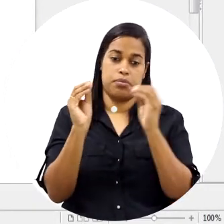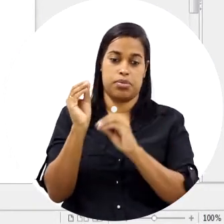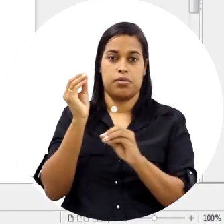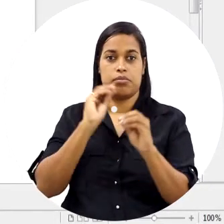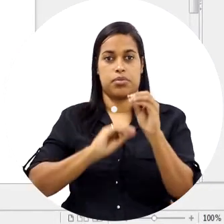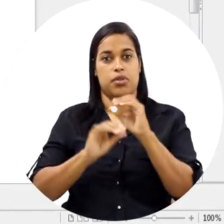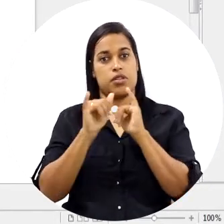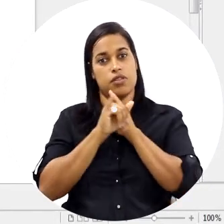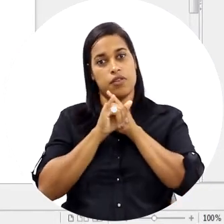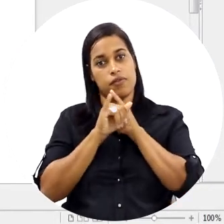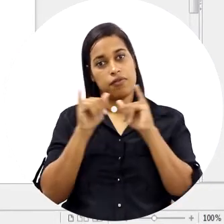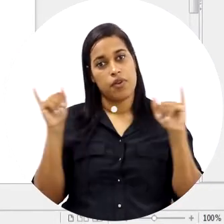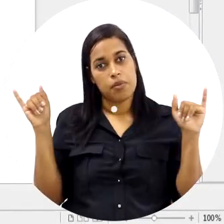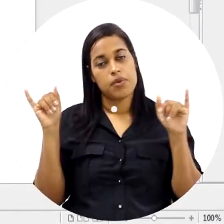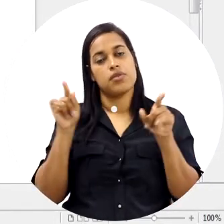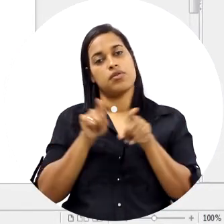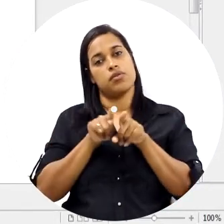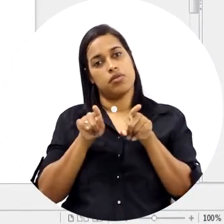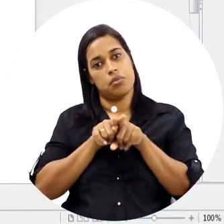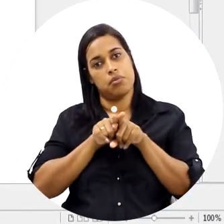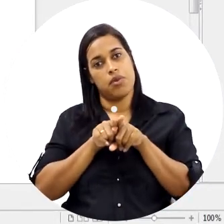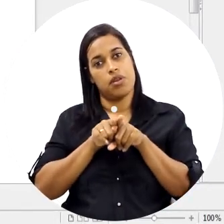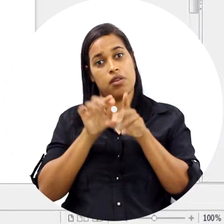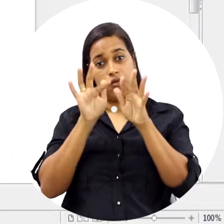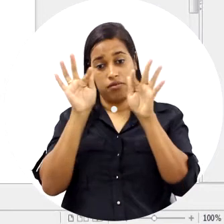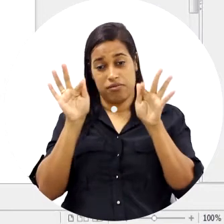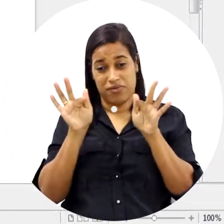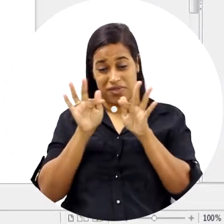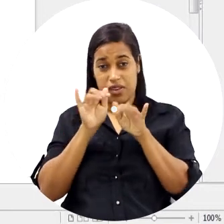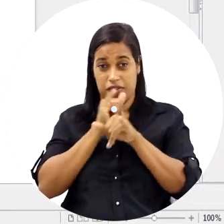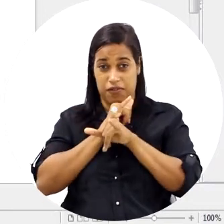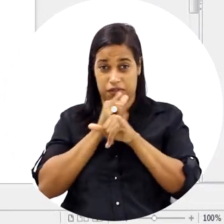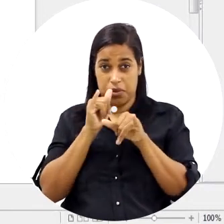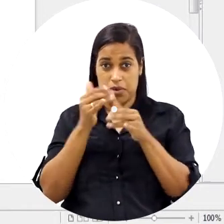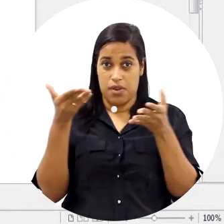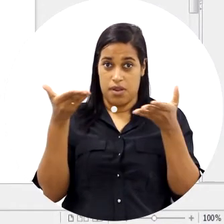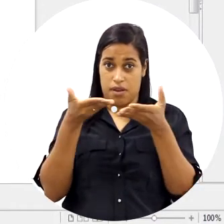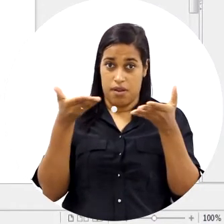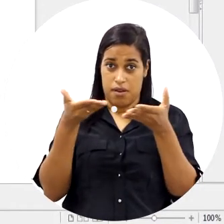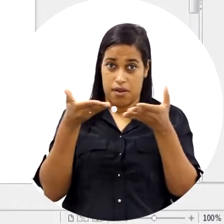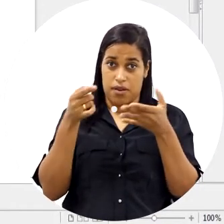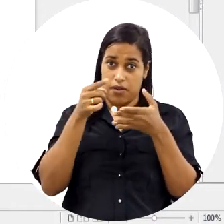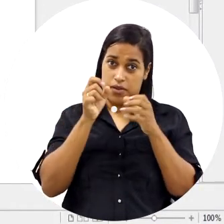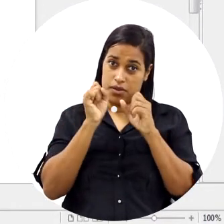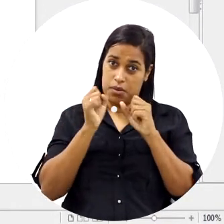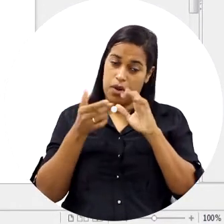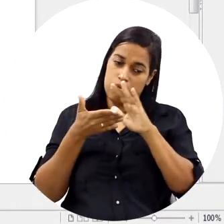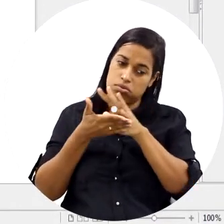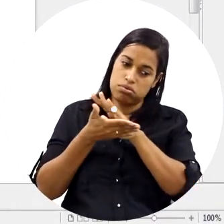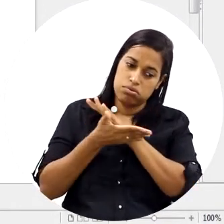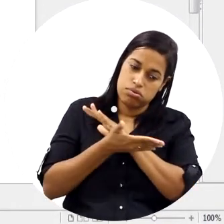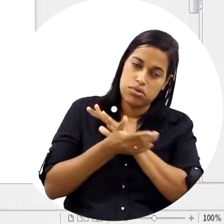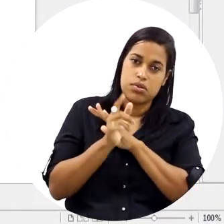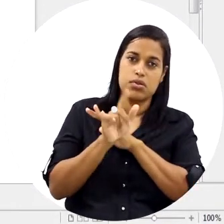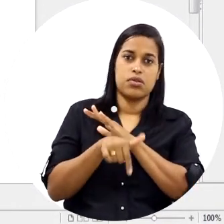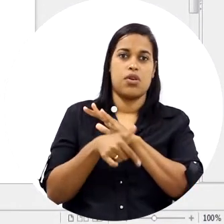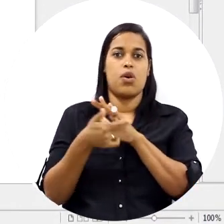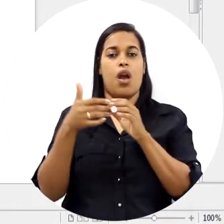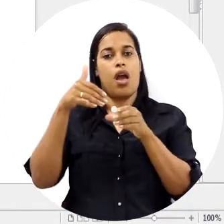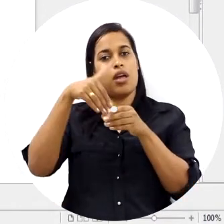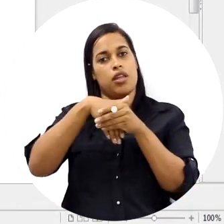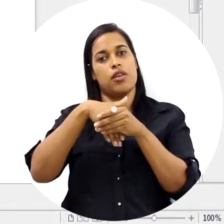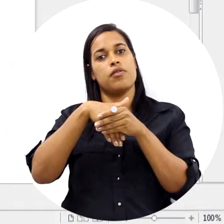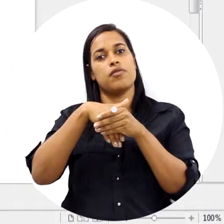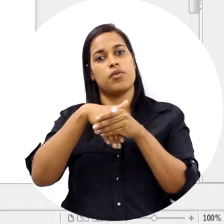informações lá da fonte de dados. E agora, você pode imprimir essa fonte de dados ou gerar um